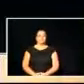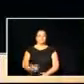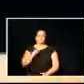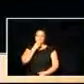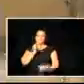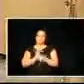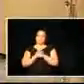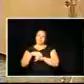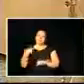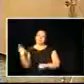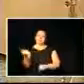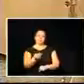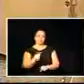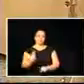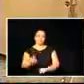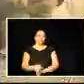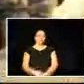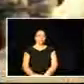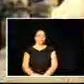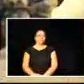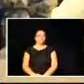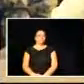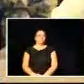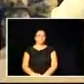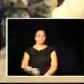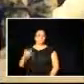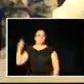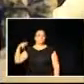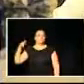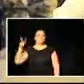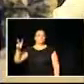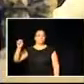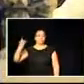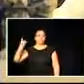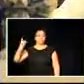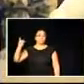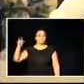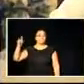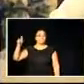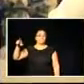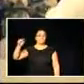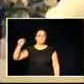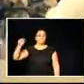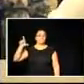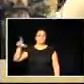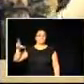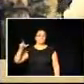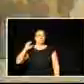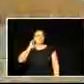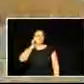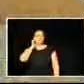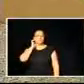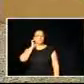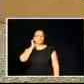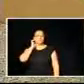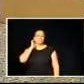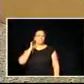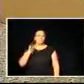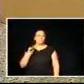todos. Vereador João Marcos Vidal. Declina também a palavra. Passamos então ao processo de